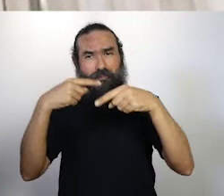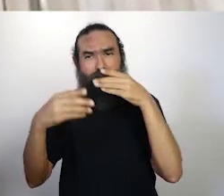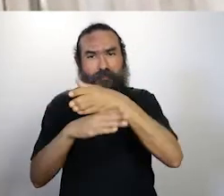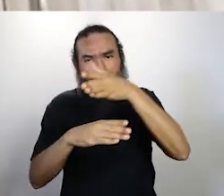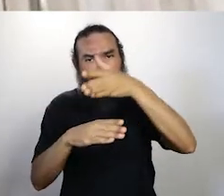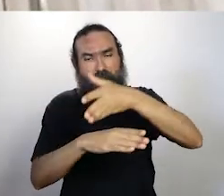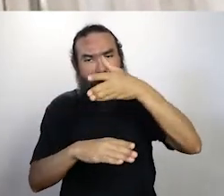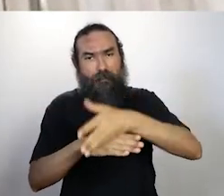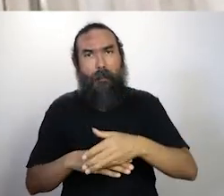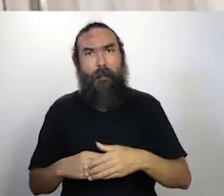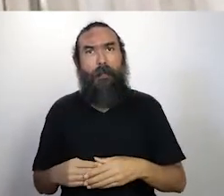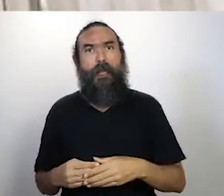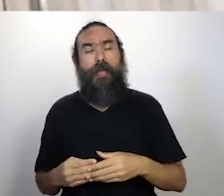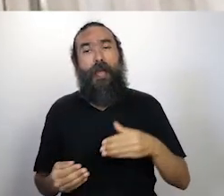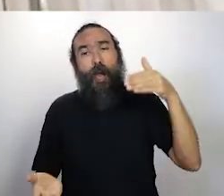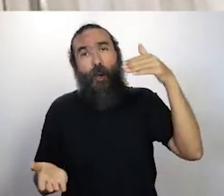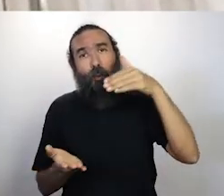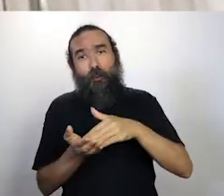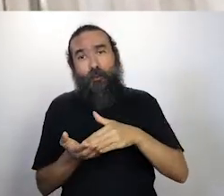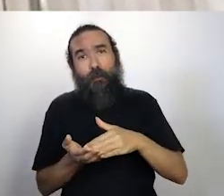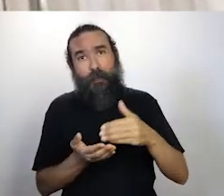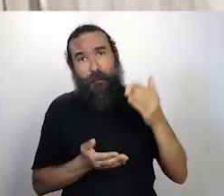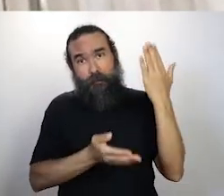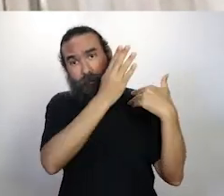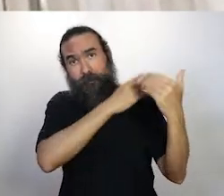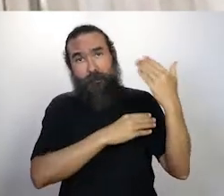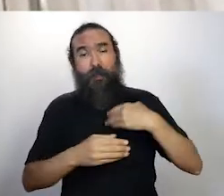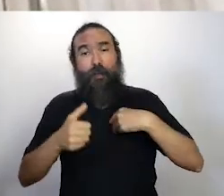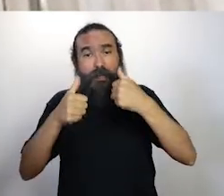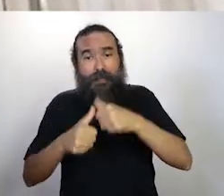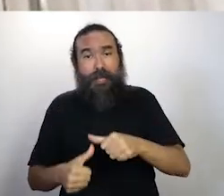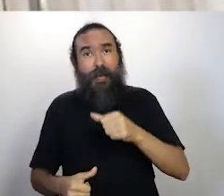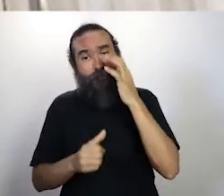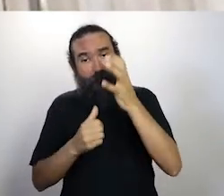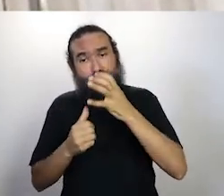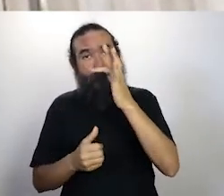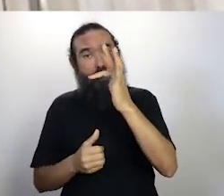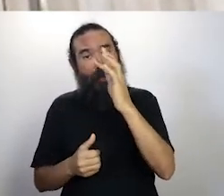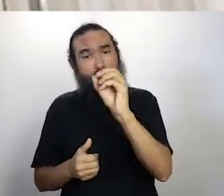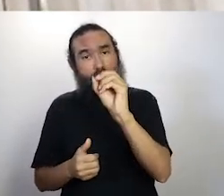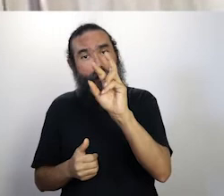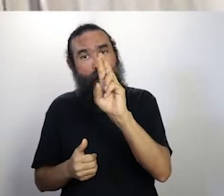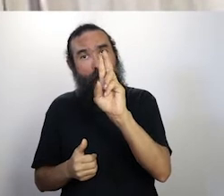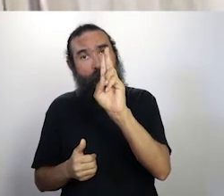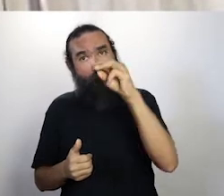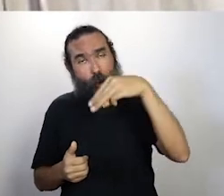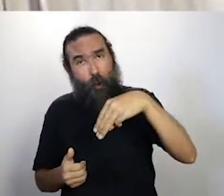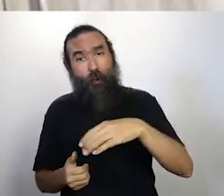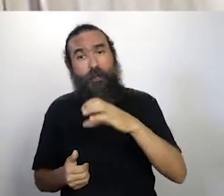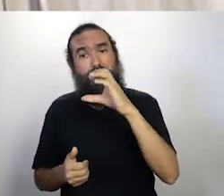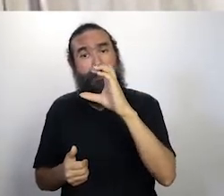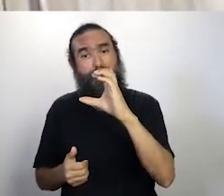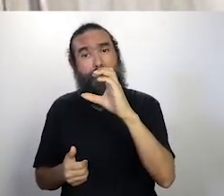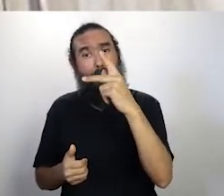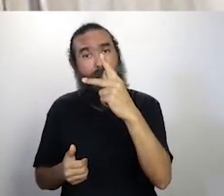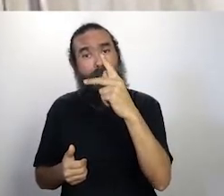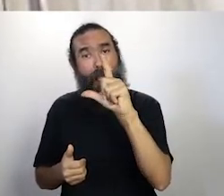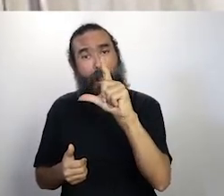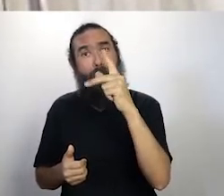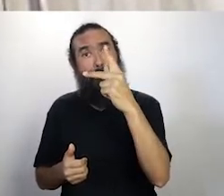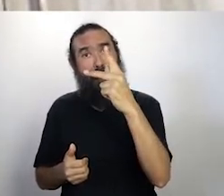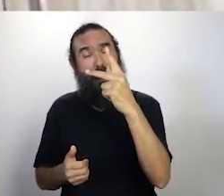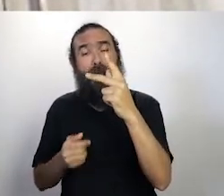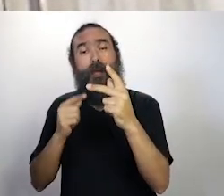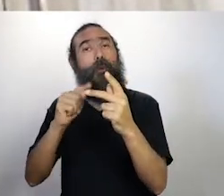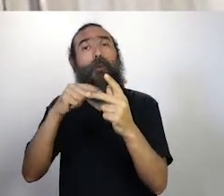na última fala da apresentação do Fórum da Juventude da CPLP. Hoje esse fórum ele trabalha com jovens em